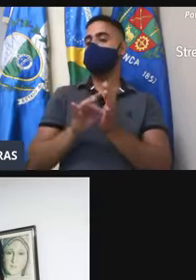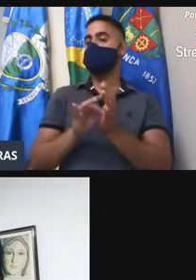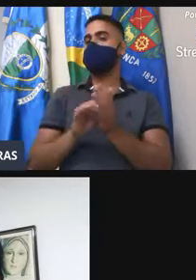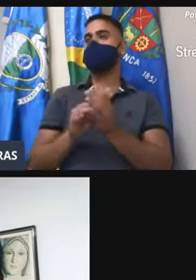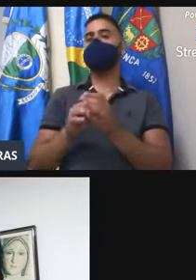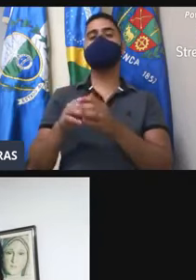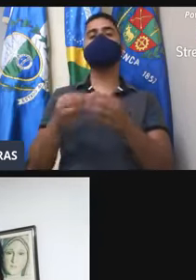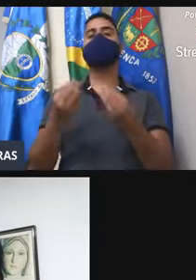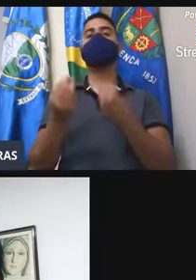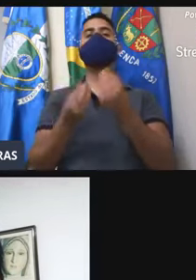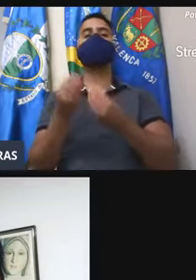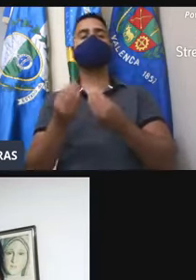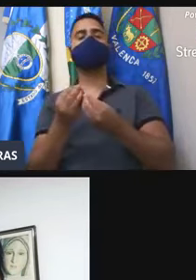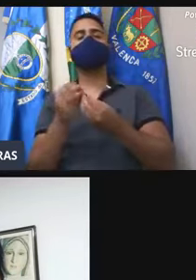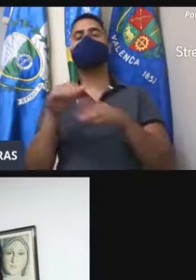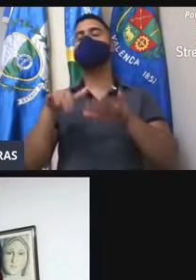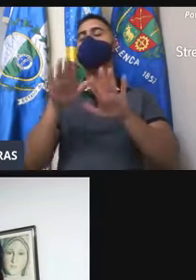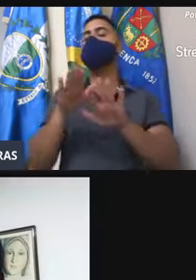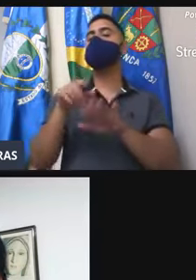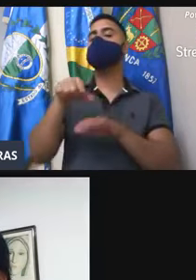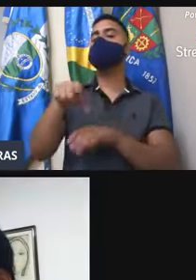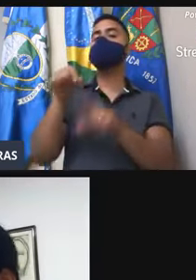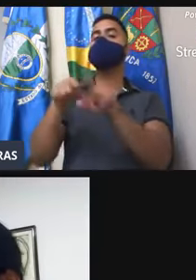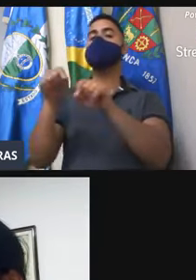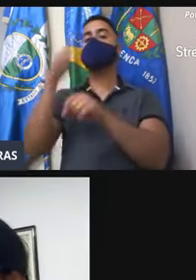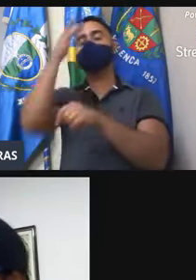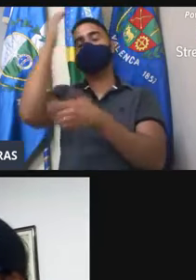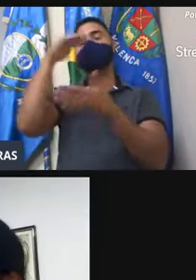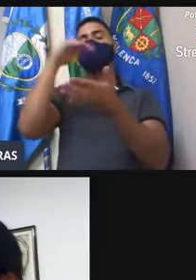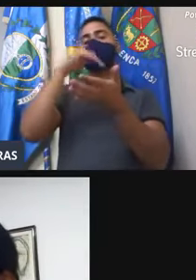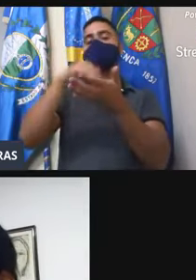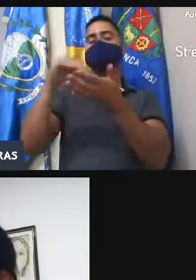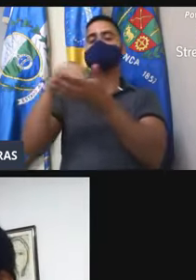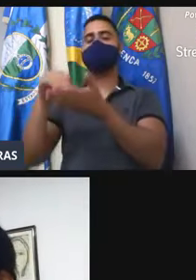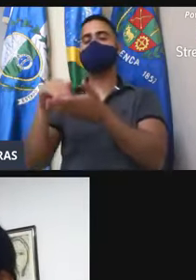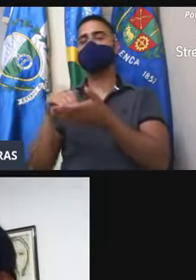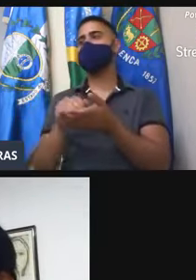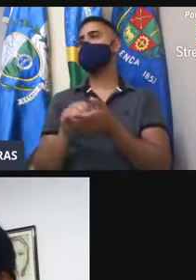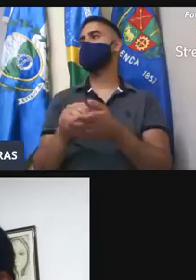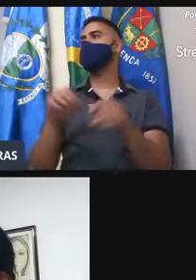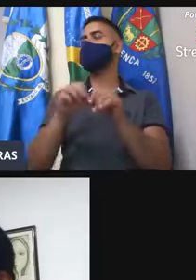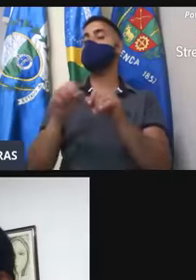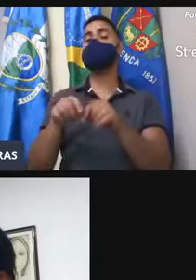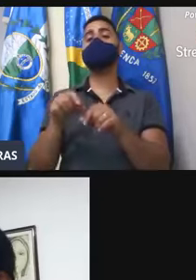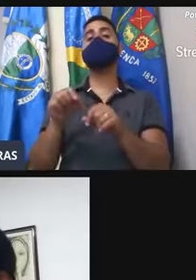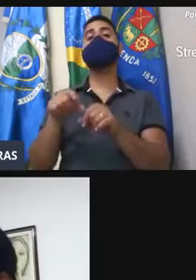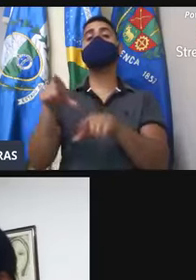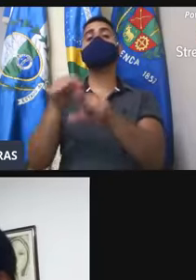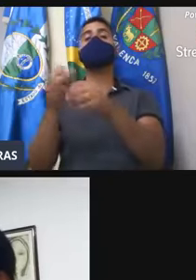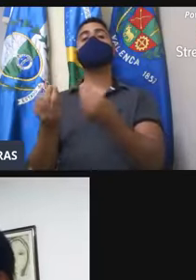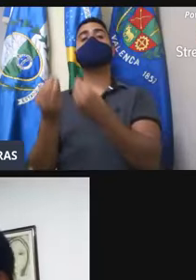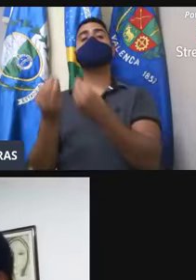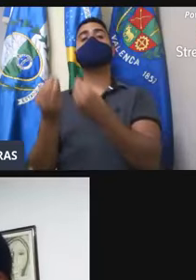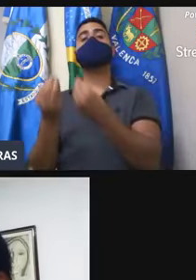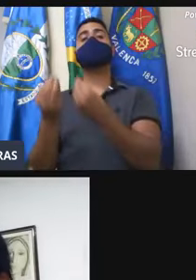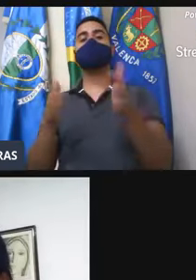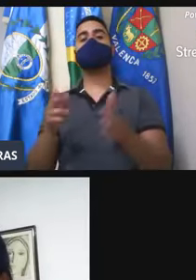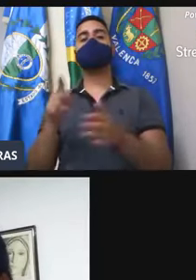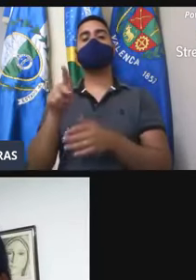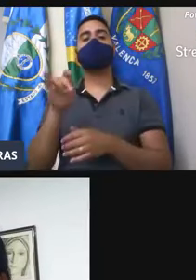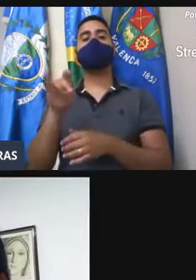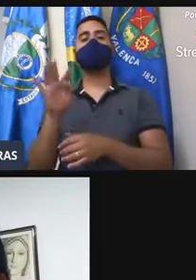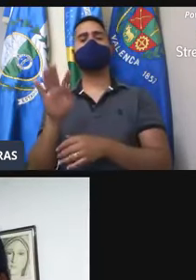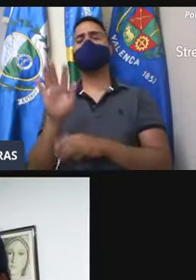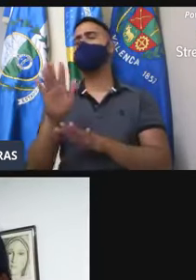está? E qual o critério que vocês da secretaria, com qual ação articulada vocês estabeleceram para entregar esses kits? É só isso. É